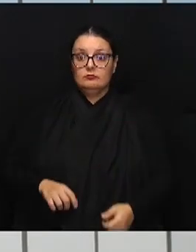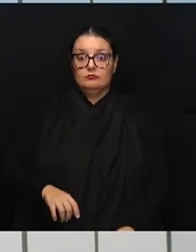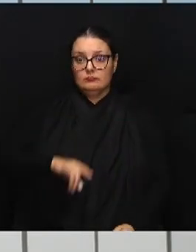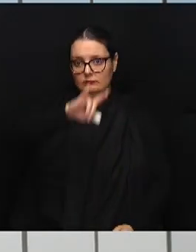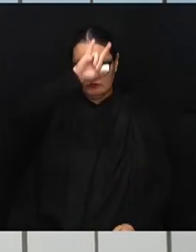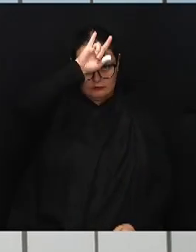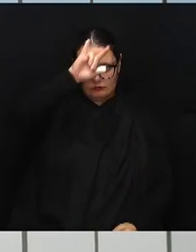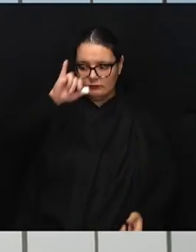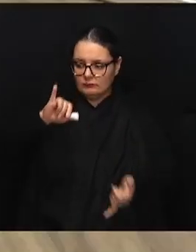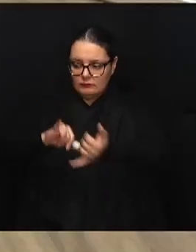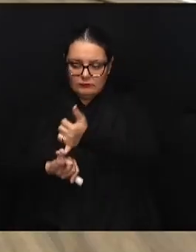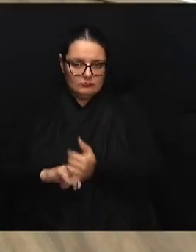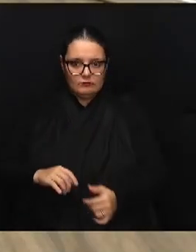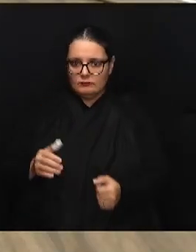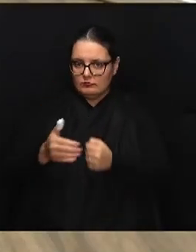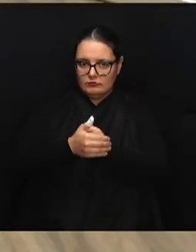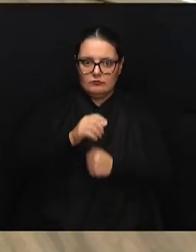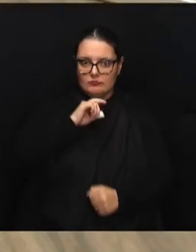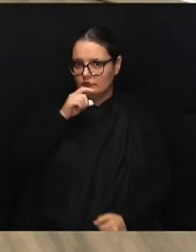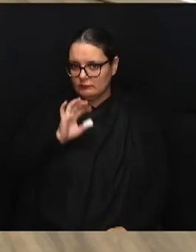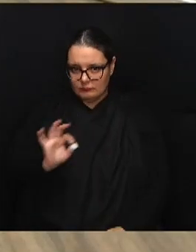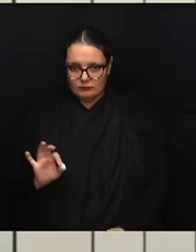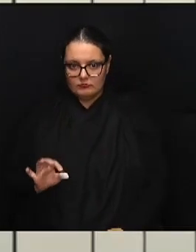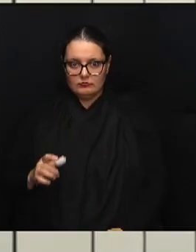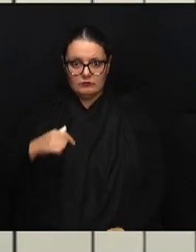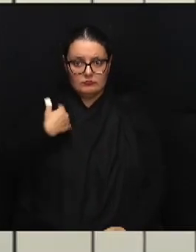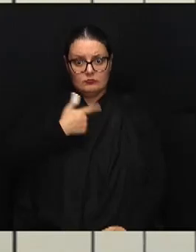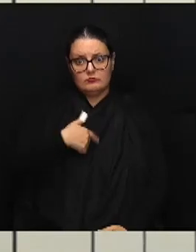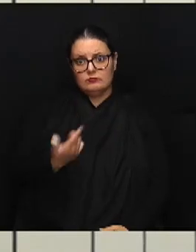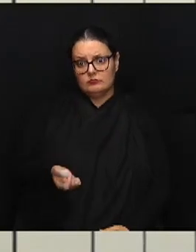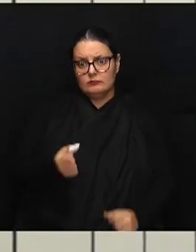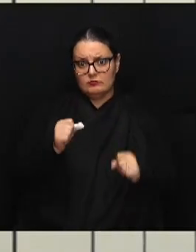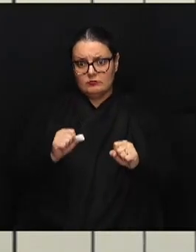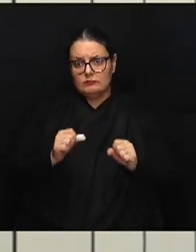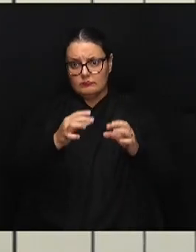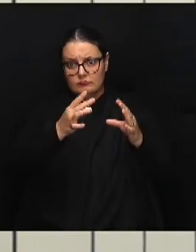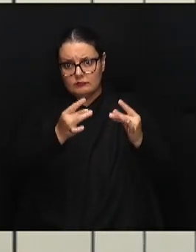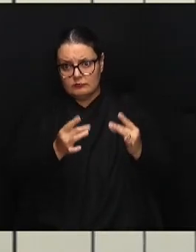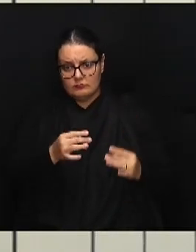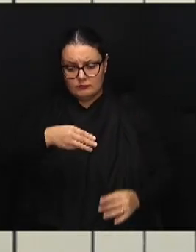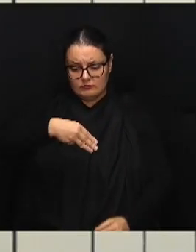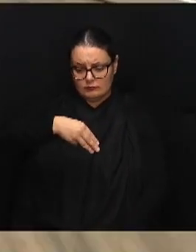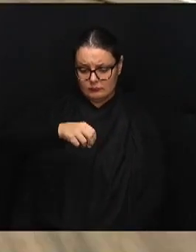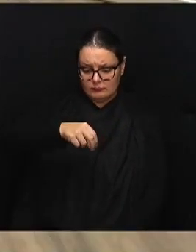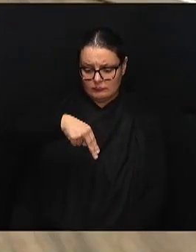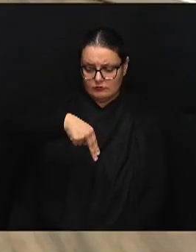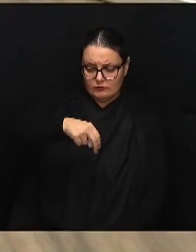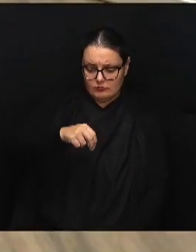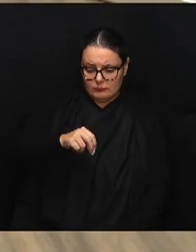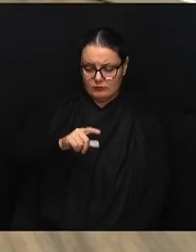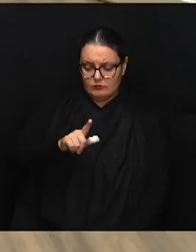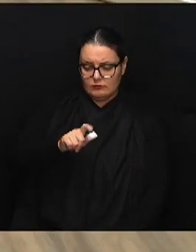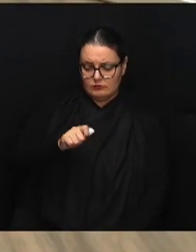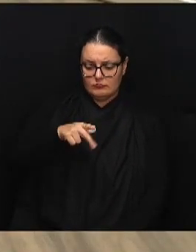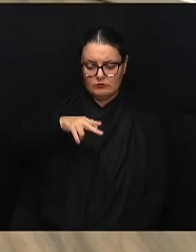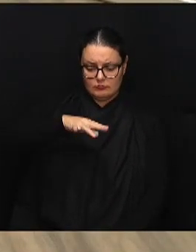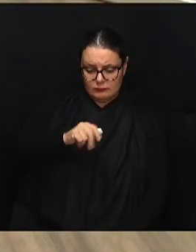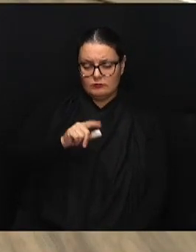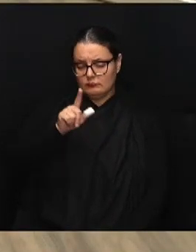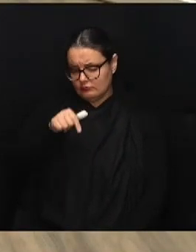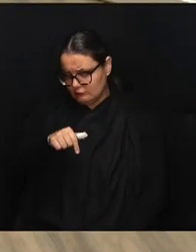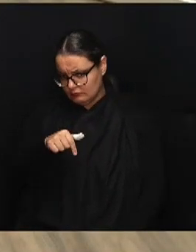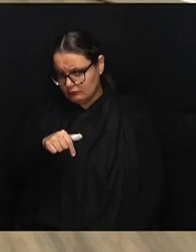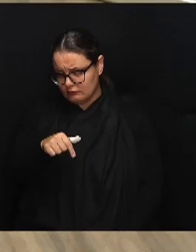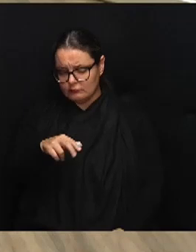esconder de ninguém. E a gente pode definir a monogamia desta forma, que são relacionamentos, é